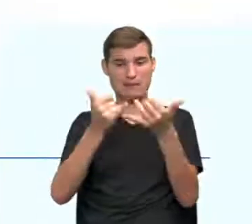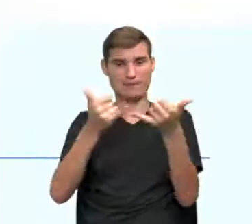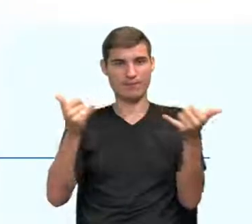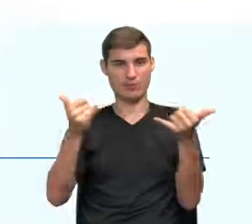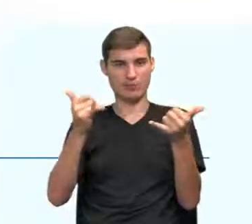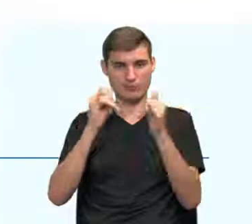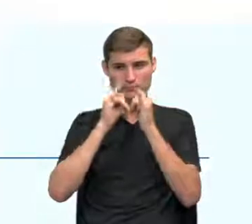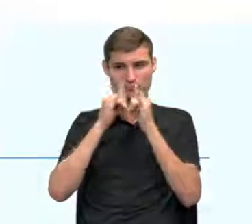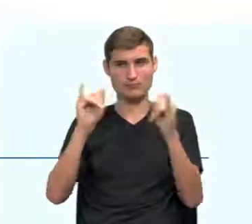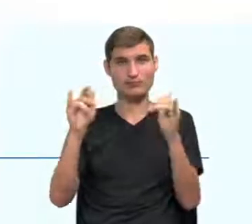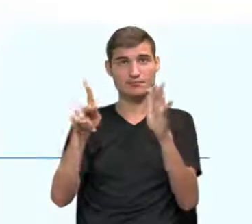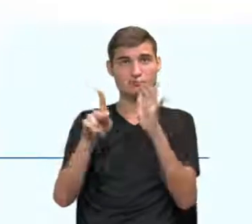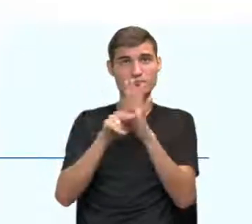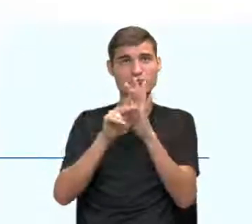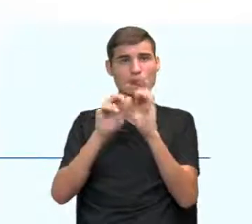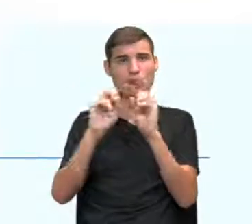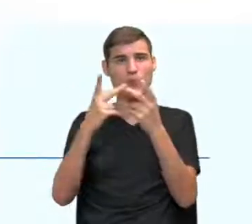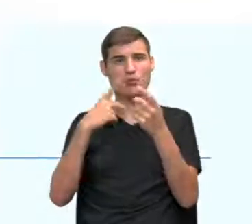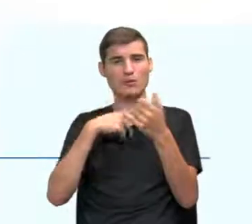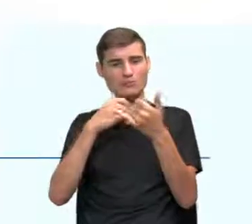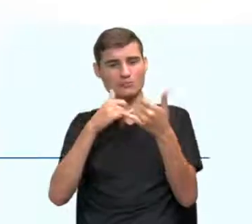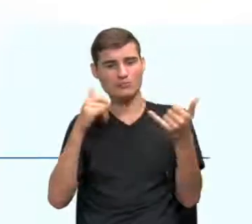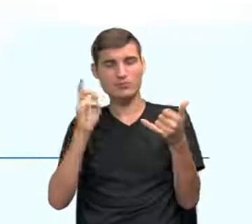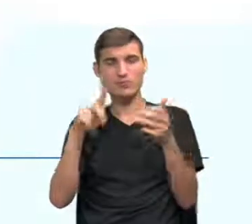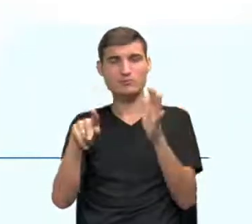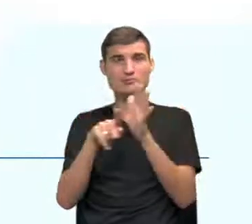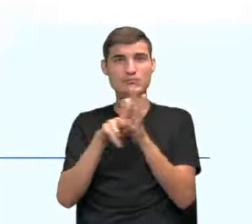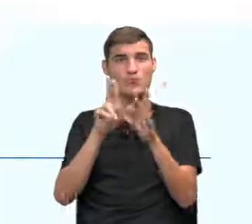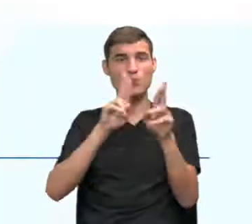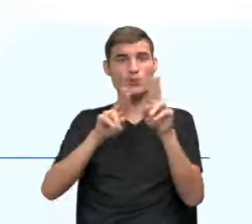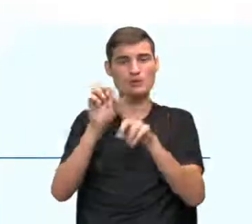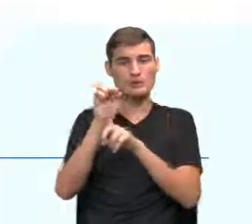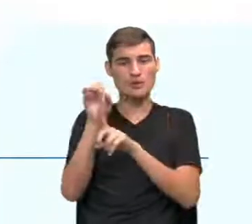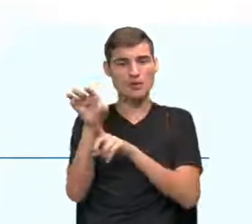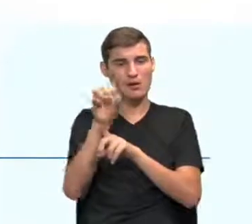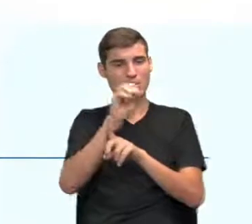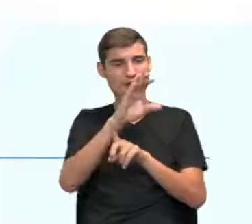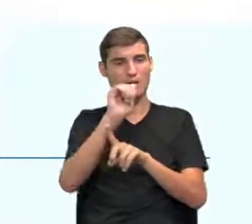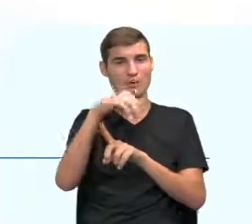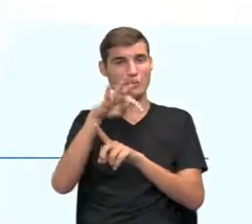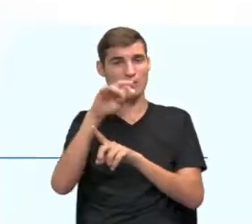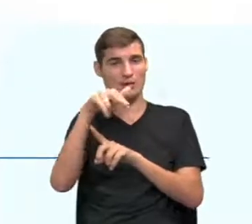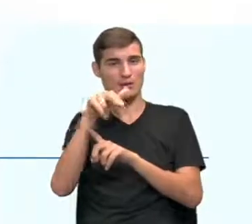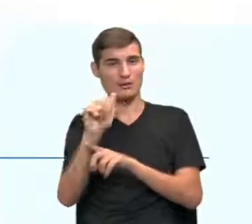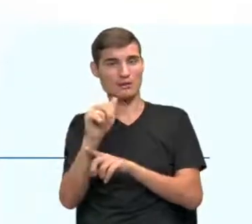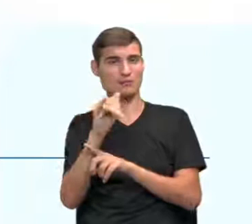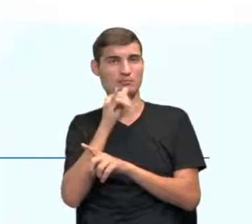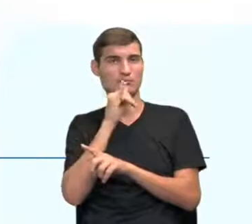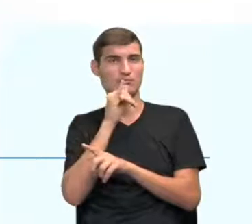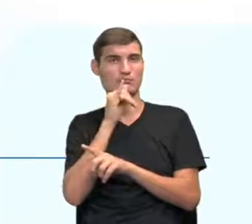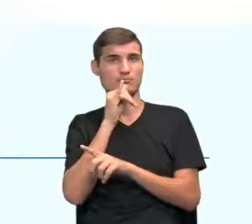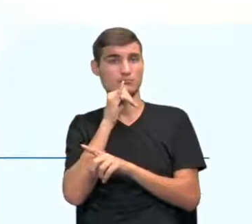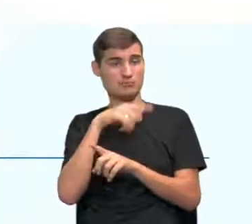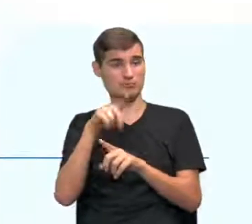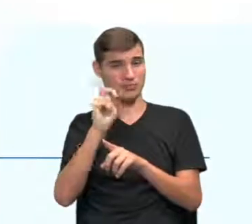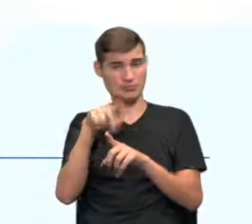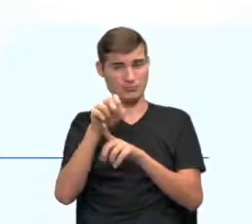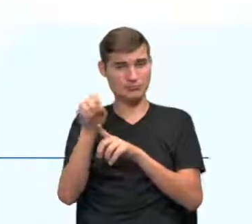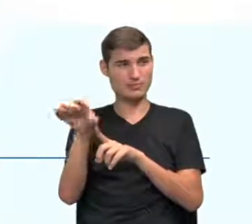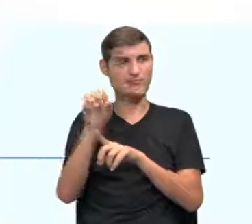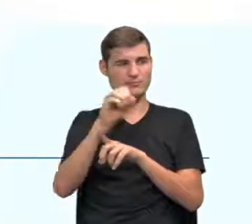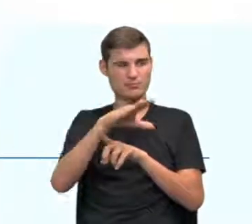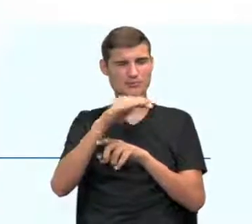emissão sem fio, onda eletromagnética sendo transmitida a partir de uma antena, por exemplo. Então, esse sinal, ele está